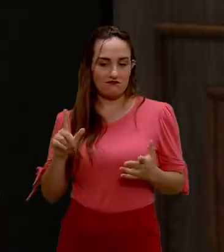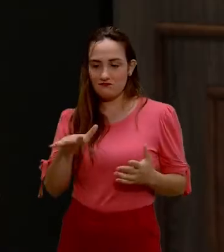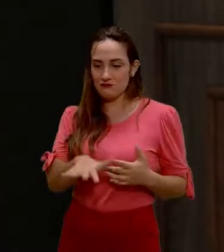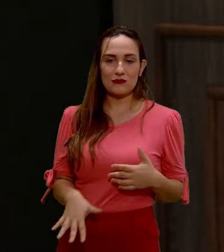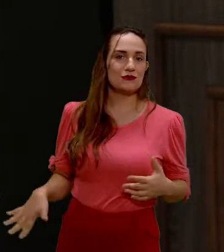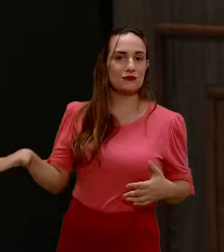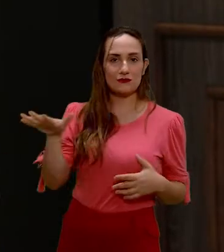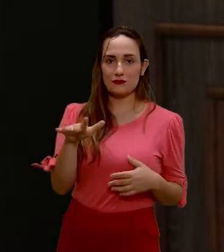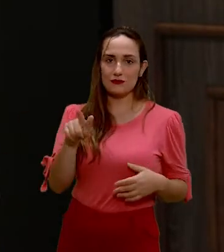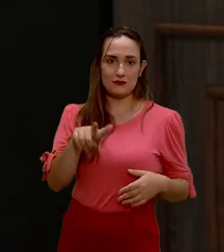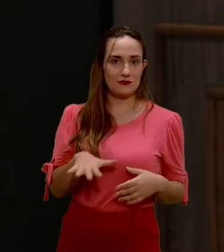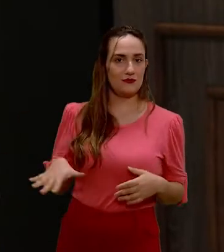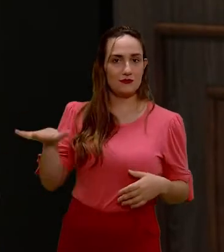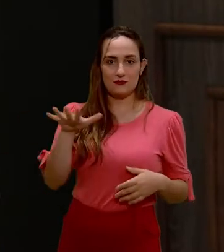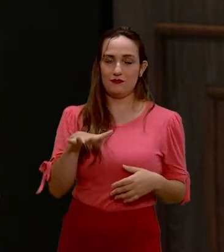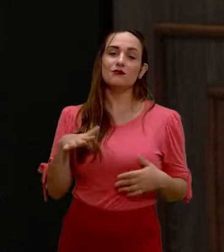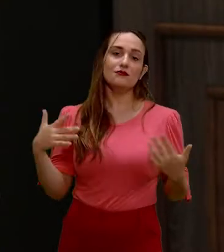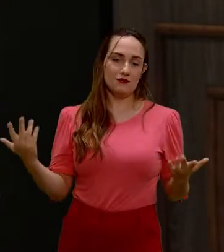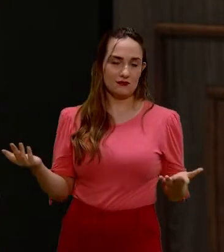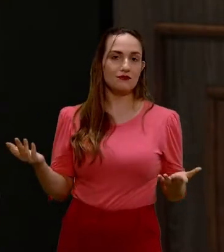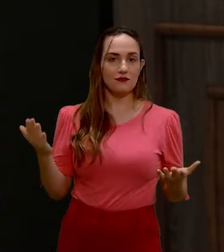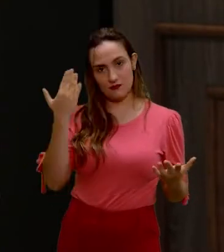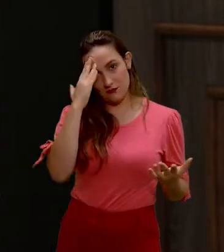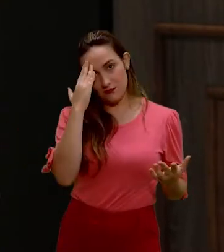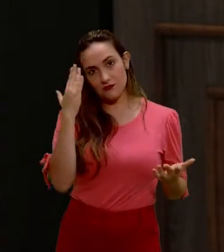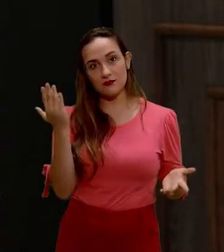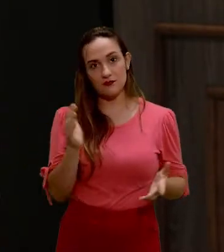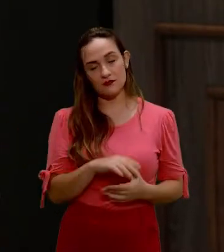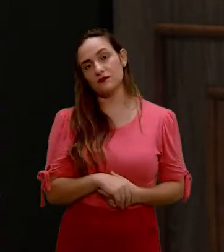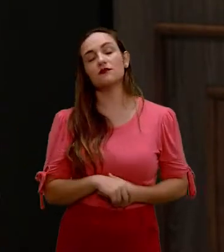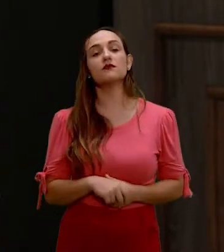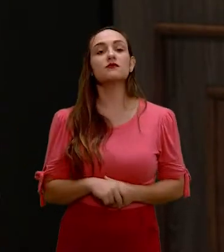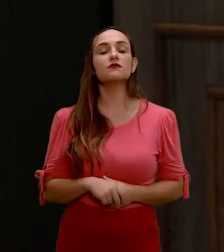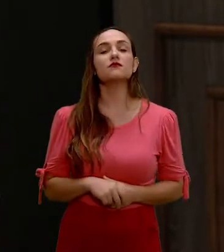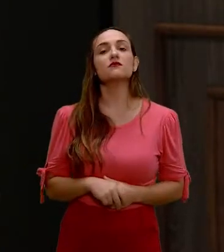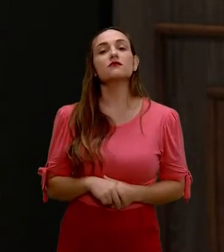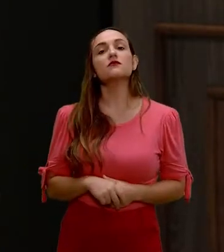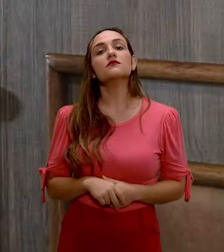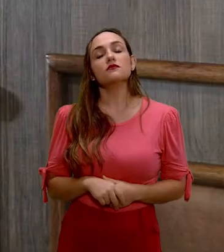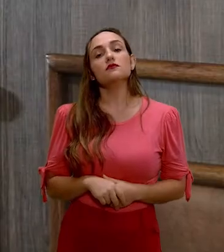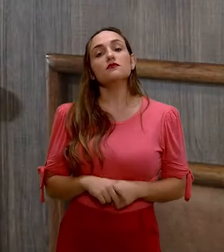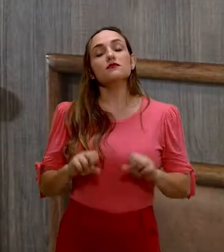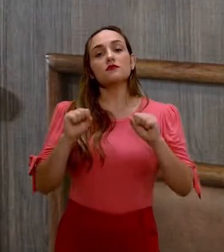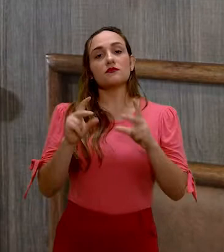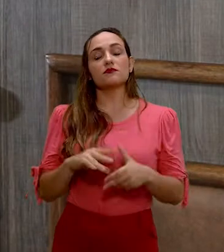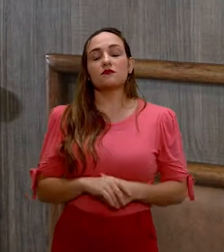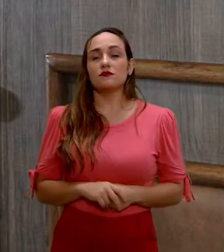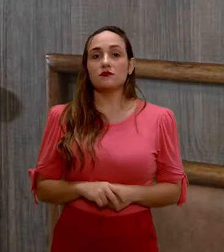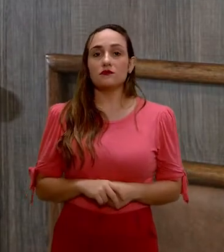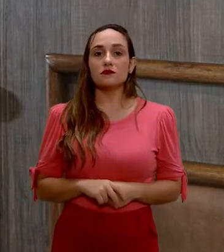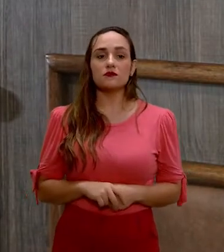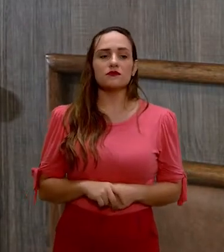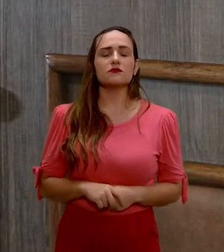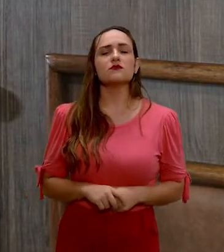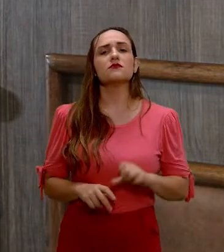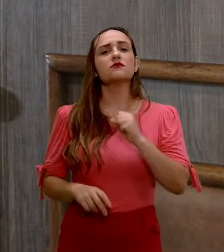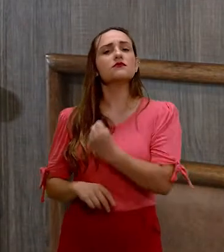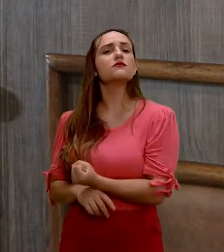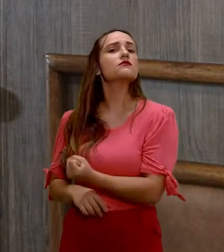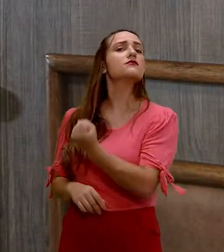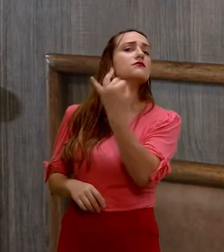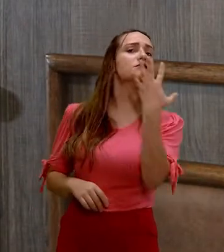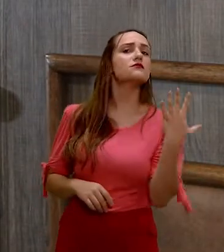A prevalência ainda é da vara, do cartório judicial. E para a gente ter uma ideia,